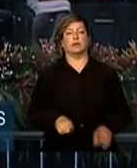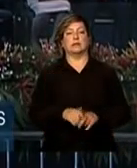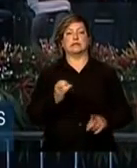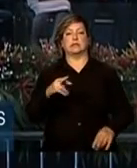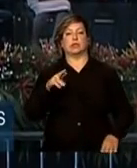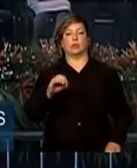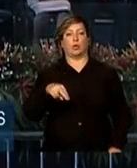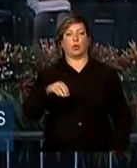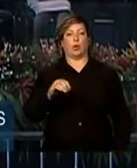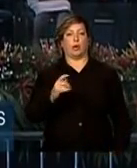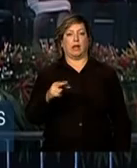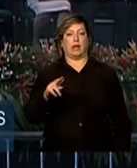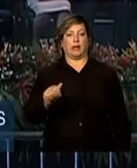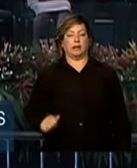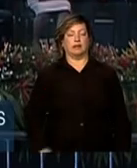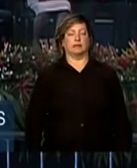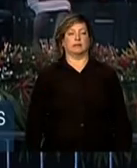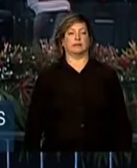Nogueira.